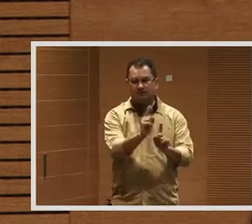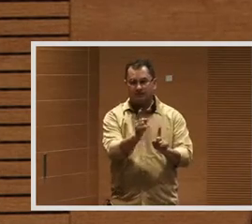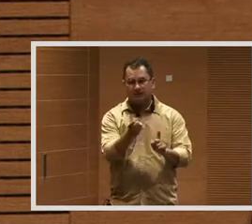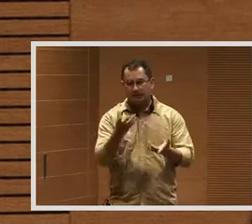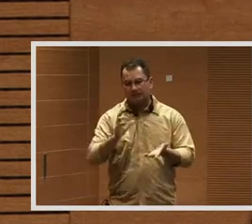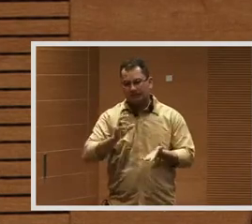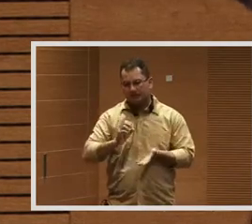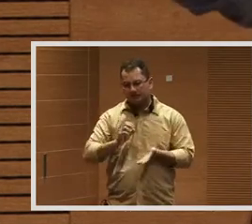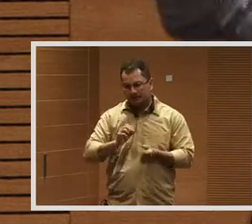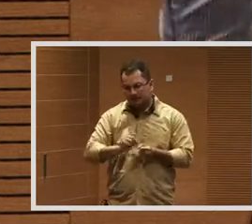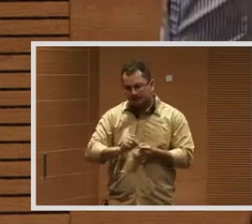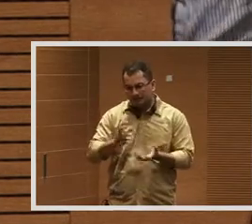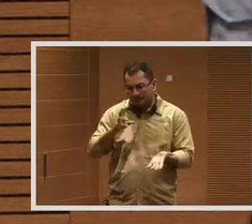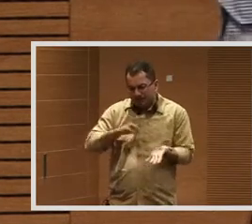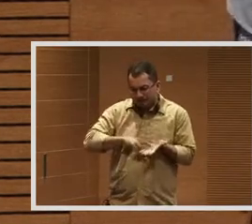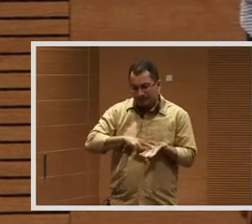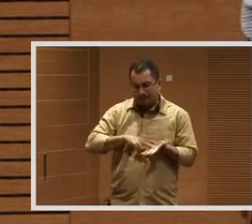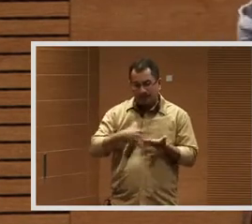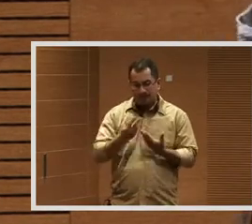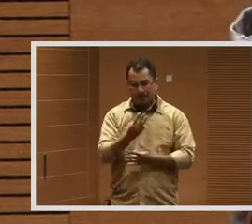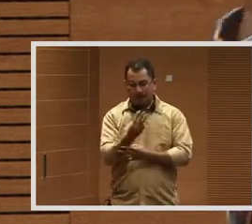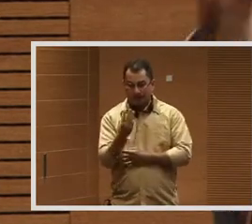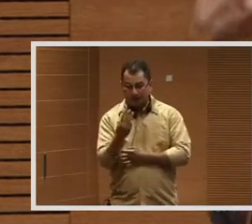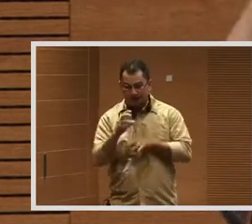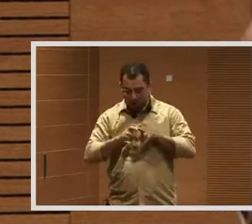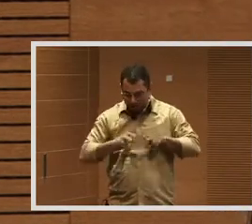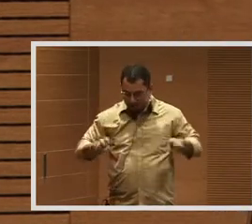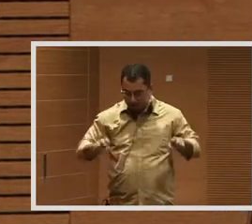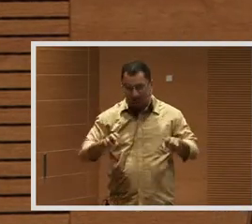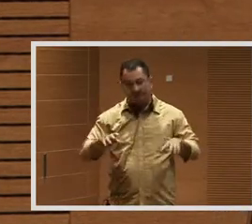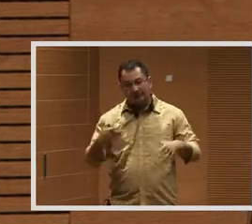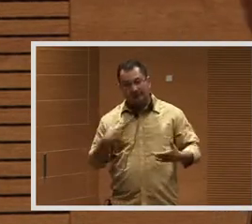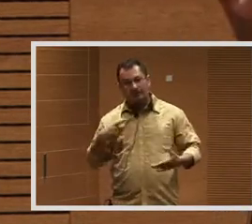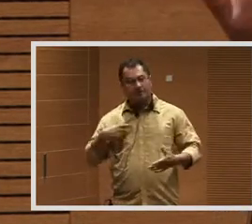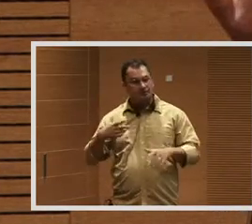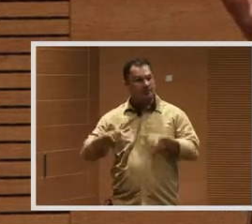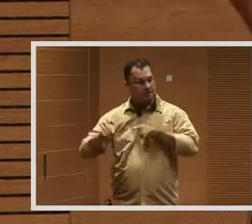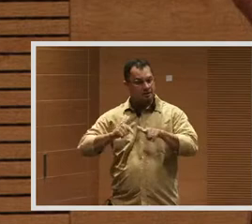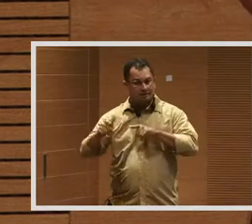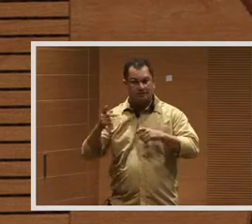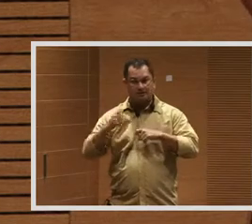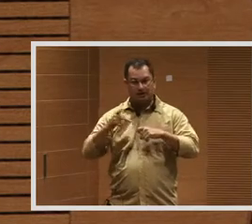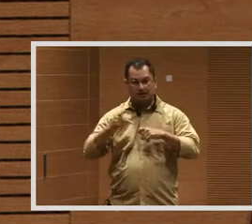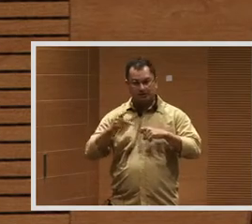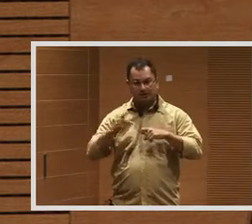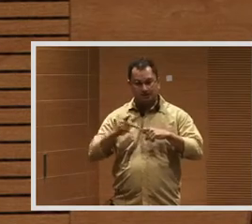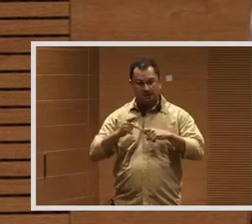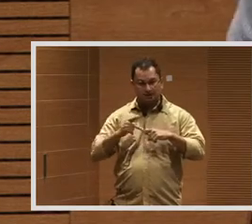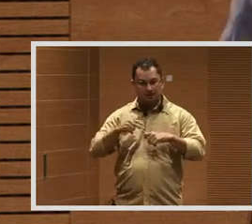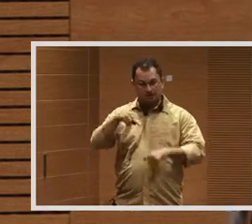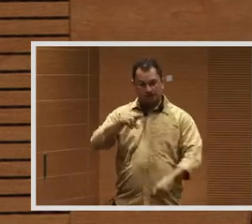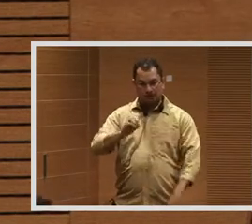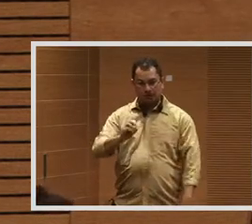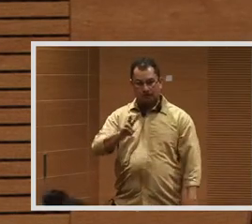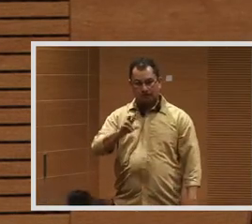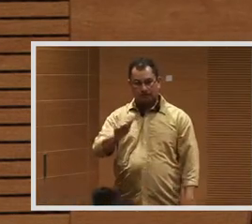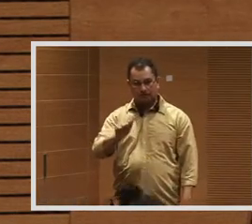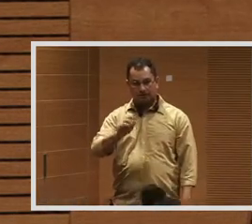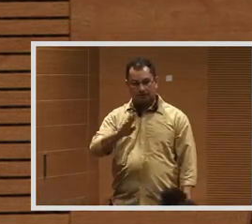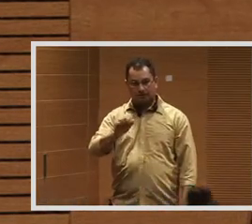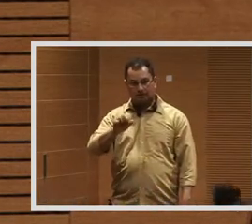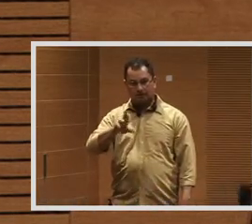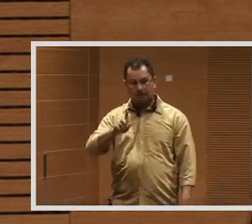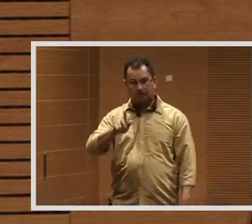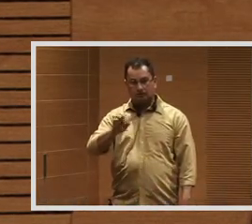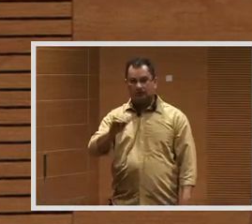assim, né? E eu tô na outra ponta, eu trabalho como psiquiatra no CAPS Infantil de Novo Hamburgo, né, que é uma cidade na região metropolitana